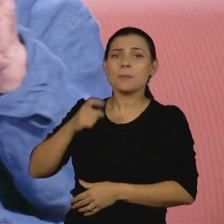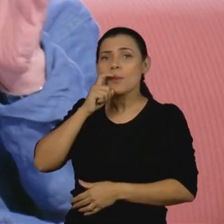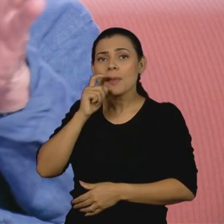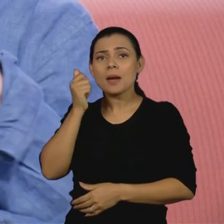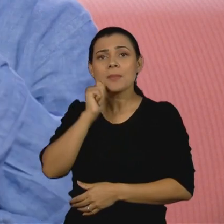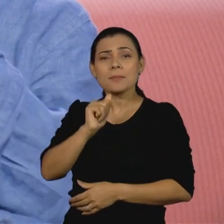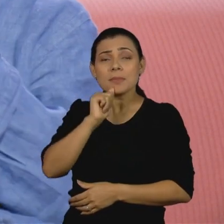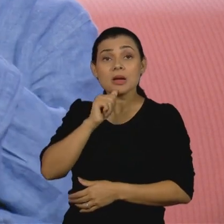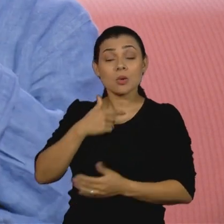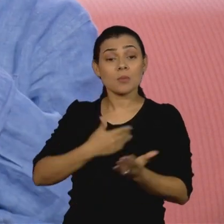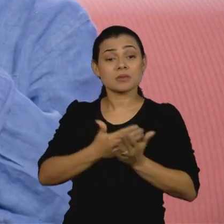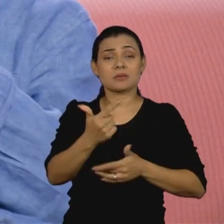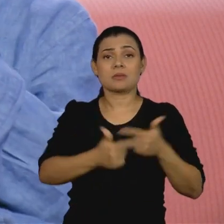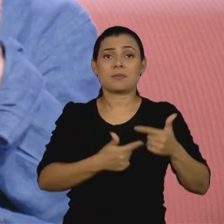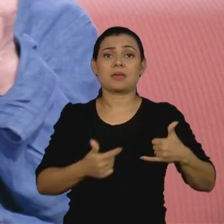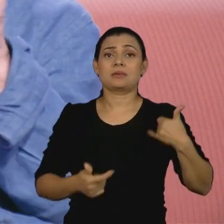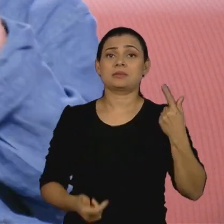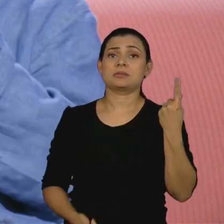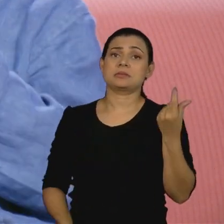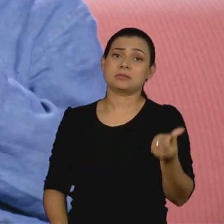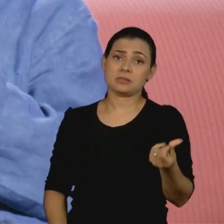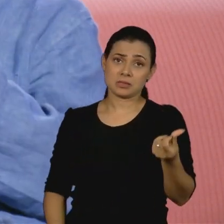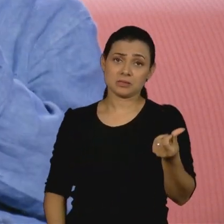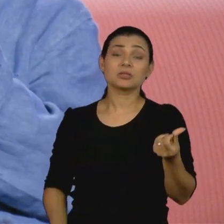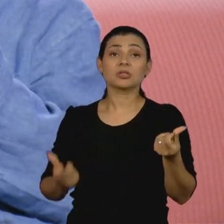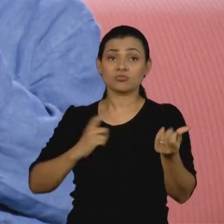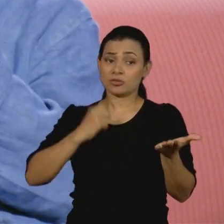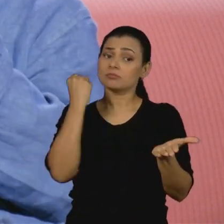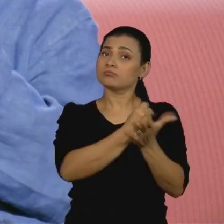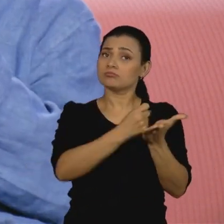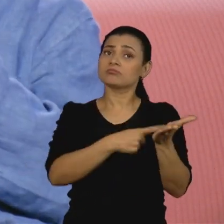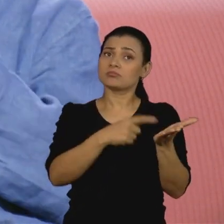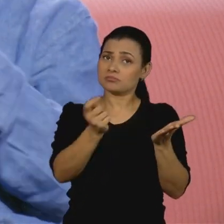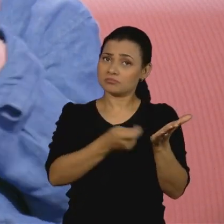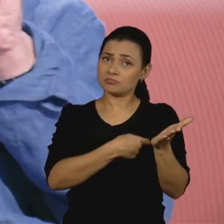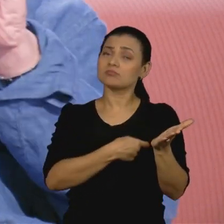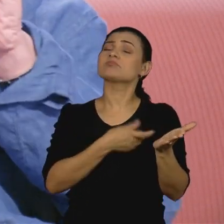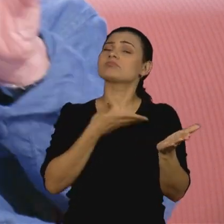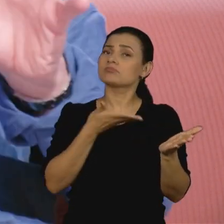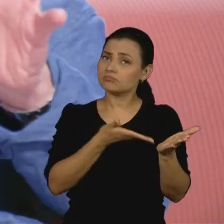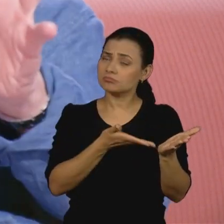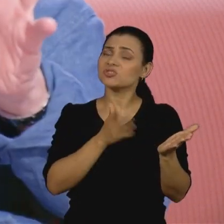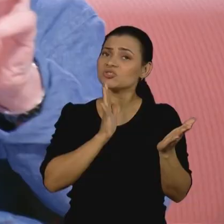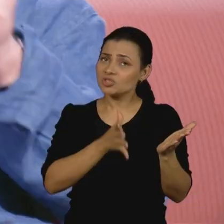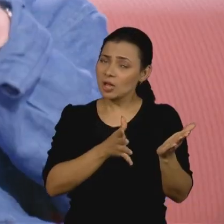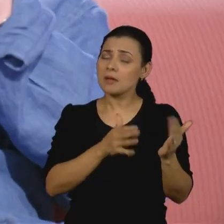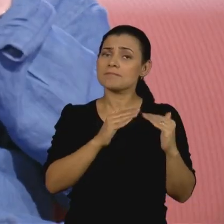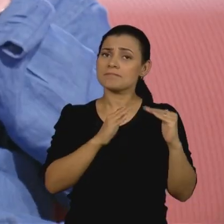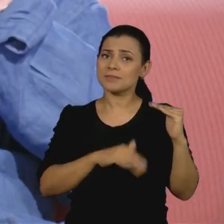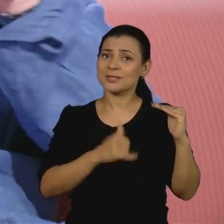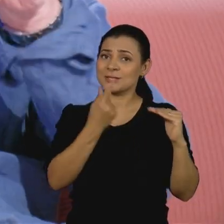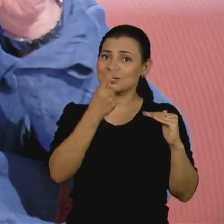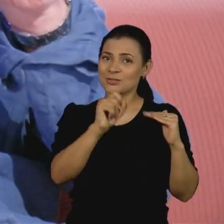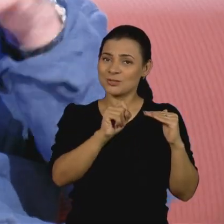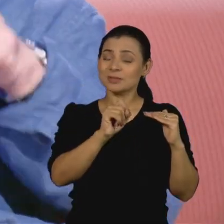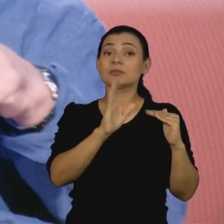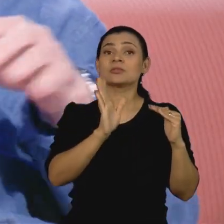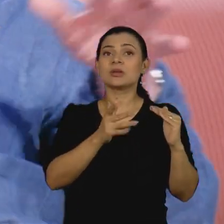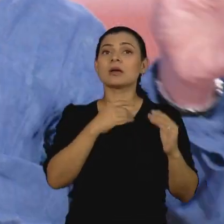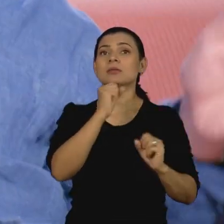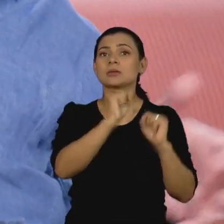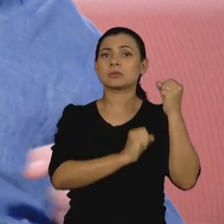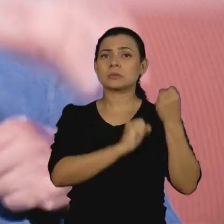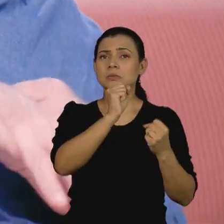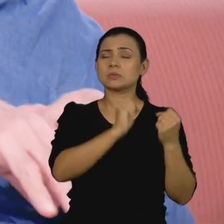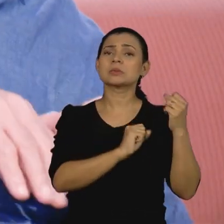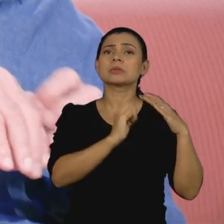comecei a trabalhar com 16 anos, aí eu tinha carteira assinada de menor, eu estava bem encaminhado. Lá na indústria